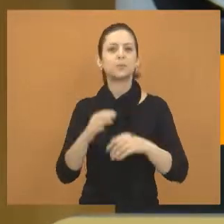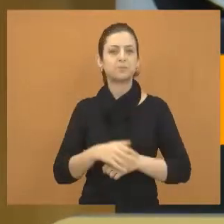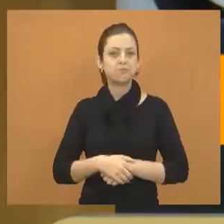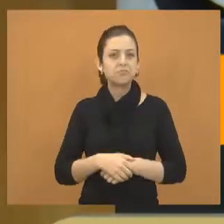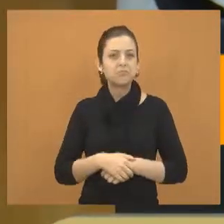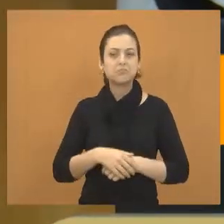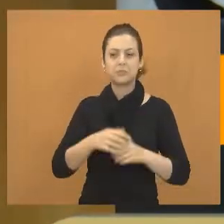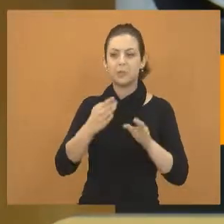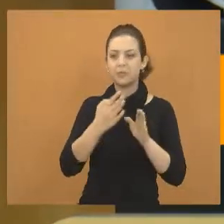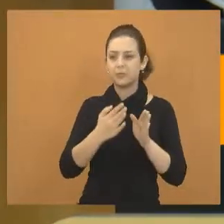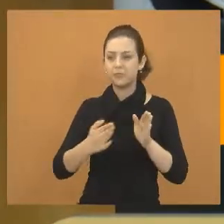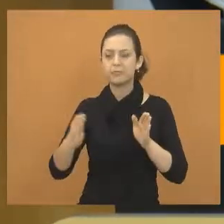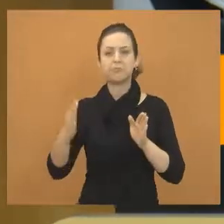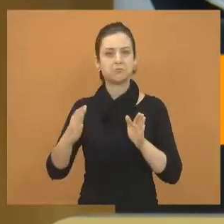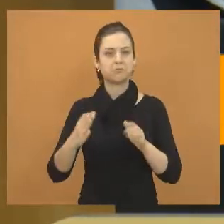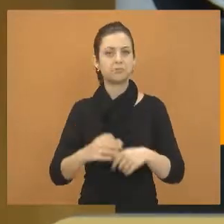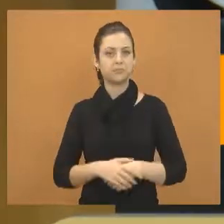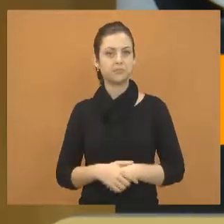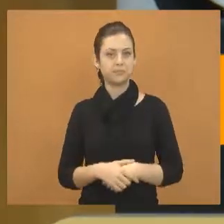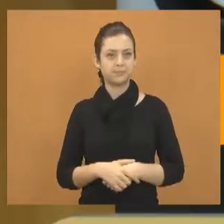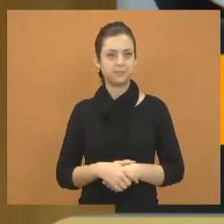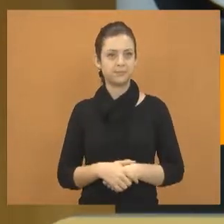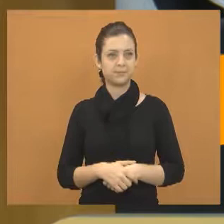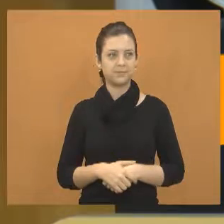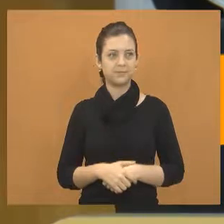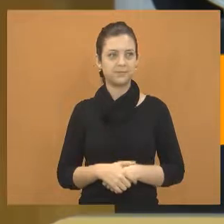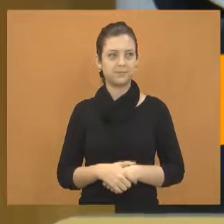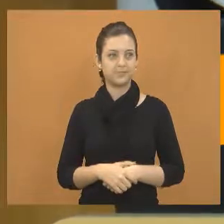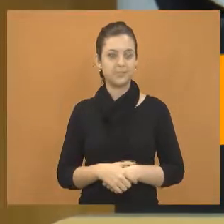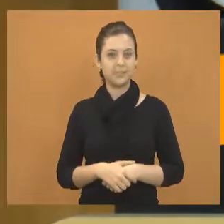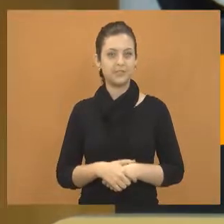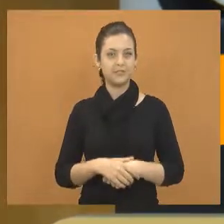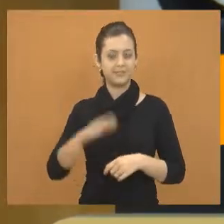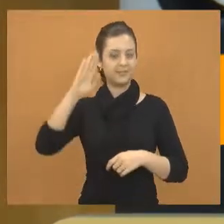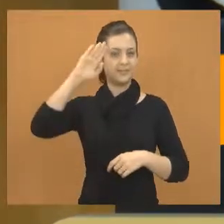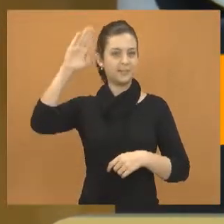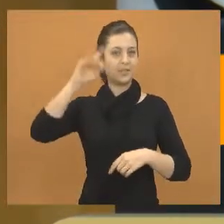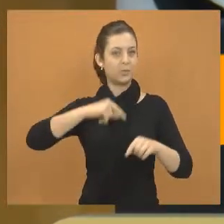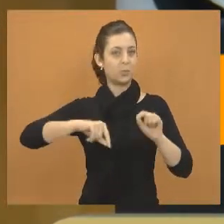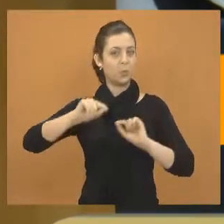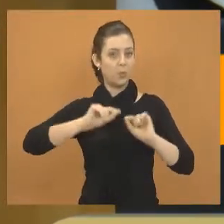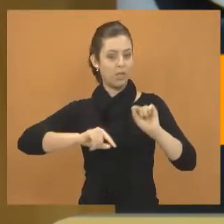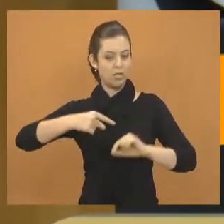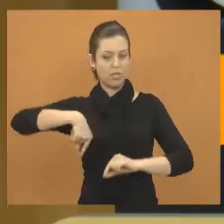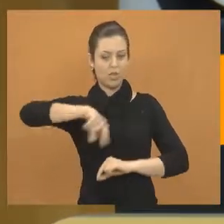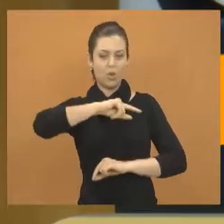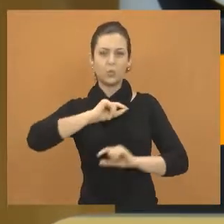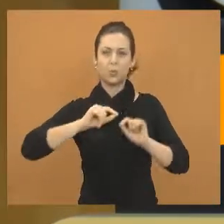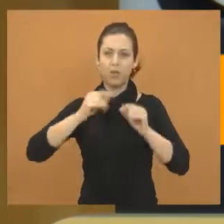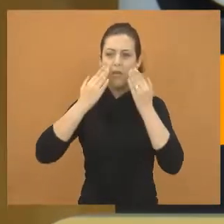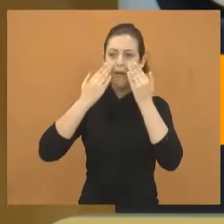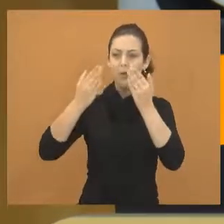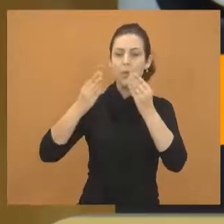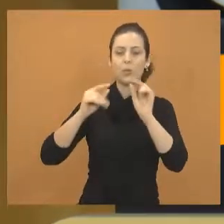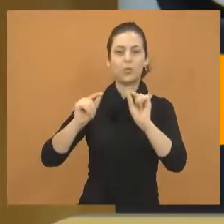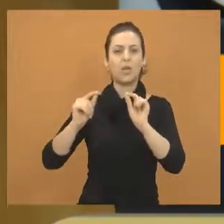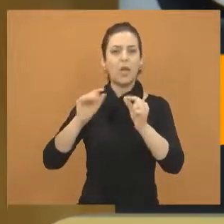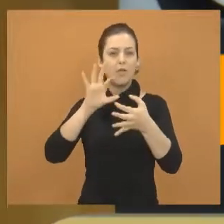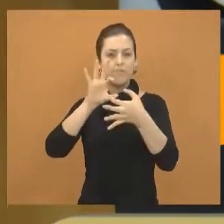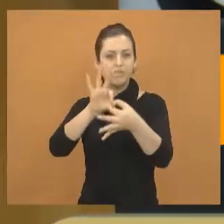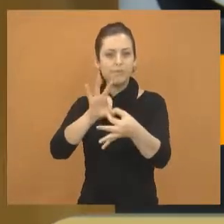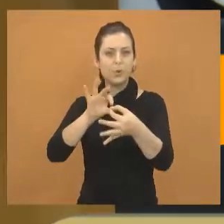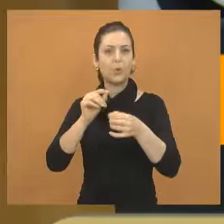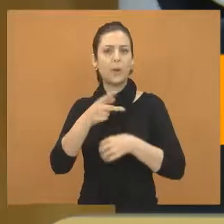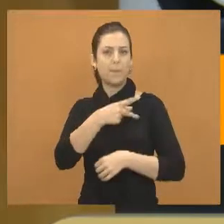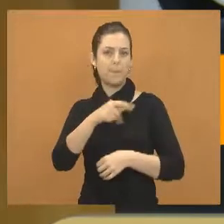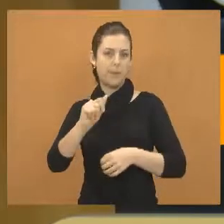que vem na nossa cidade. E isso é fundamental que a gente não perca de vista que o